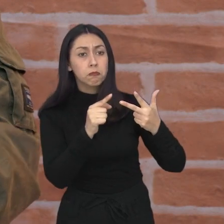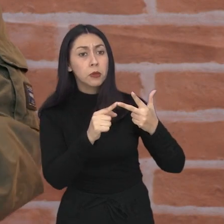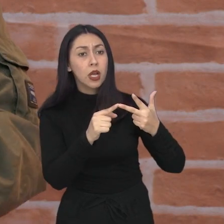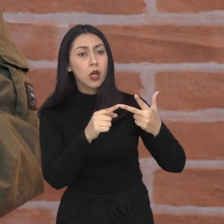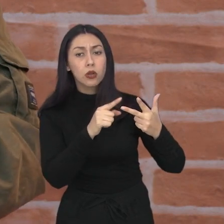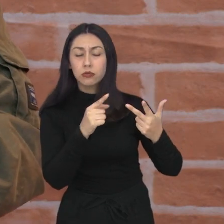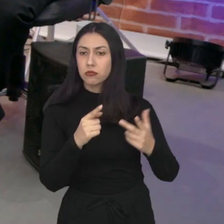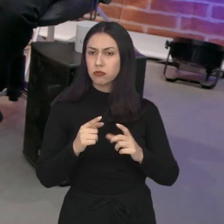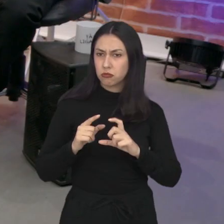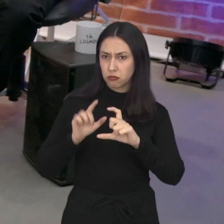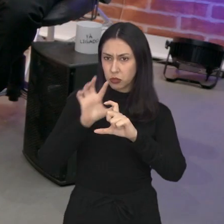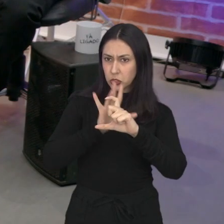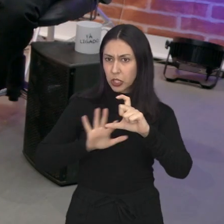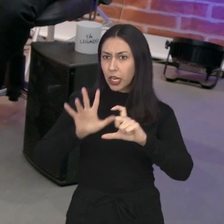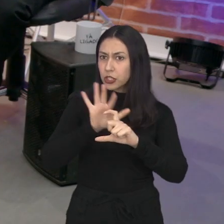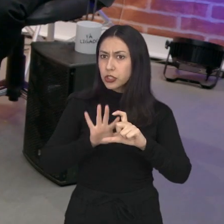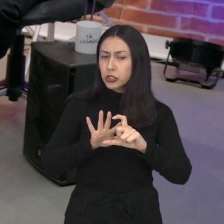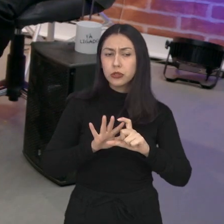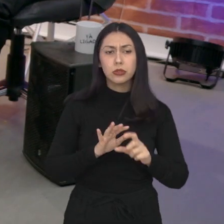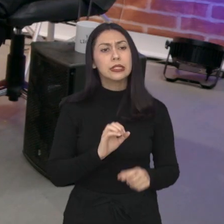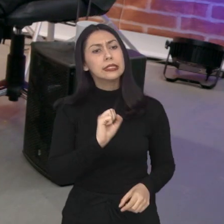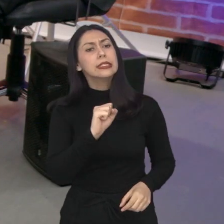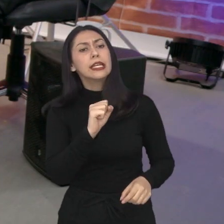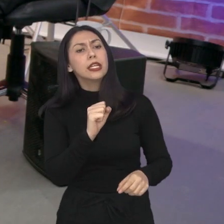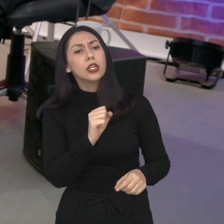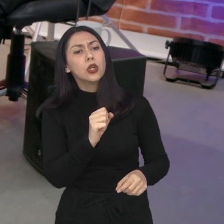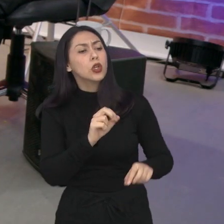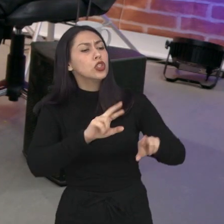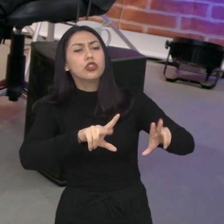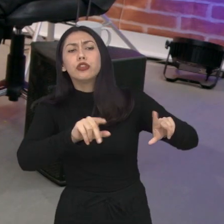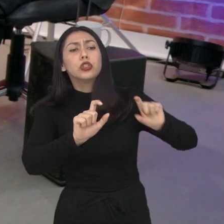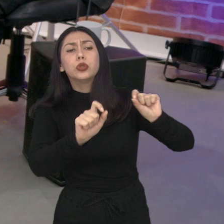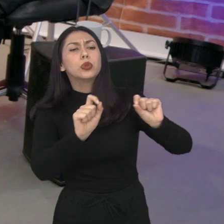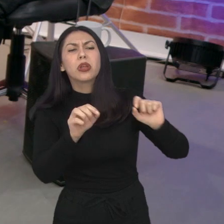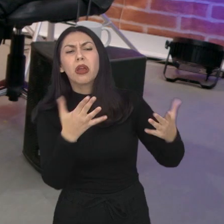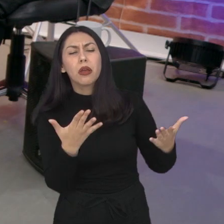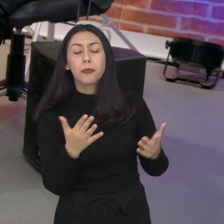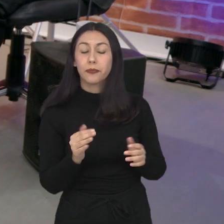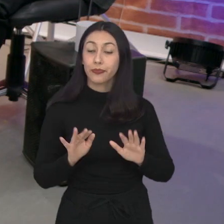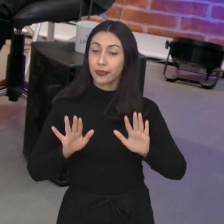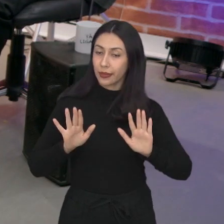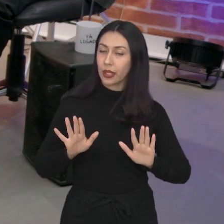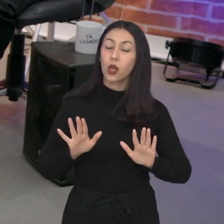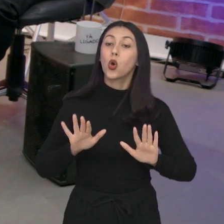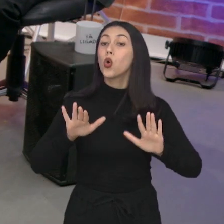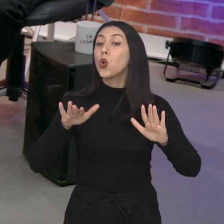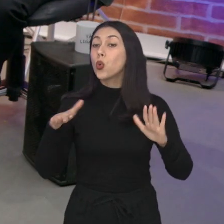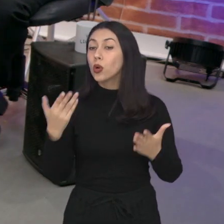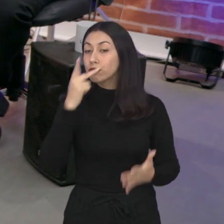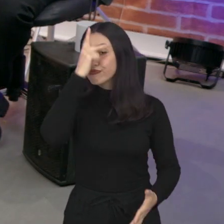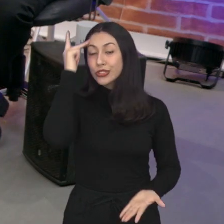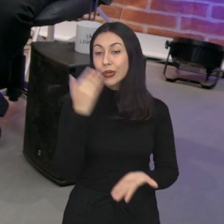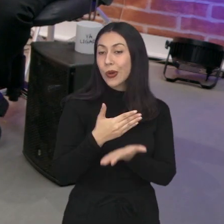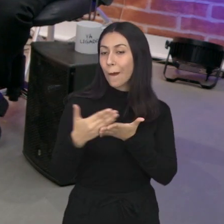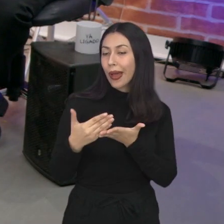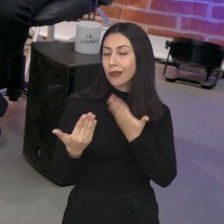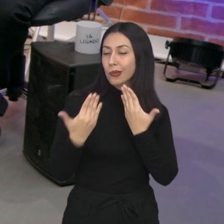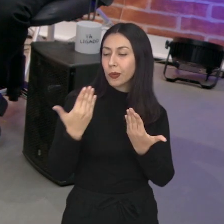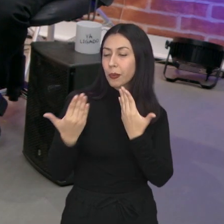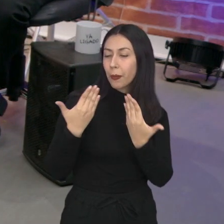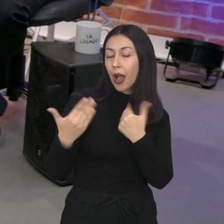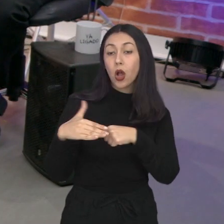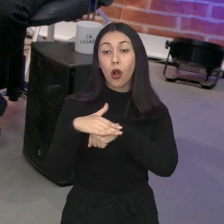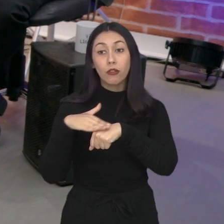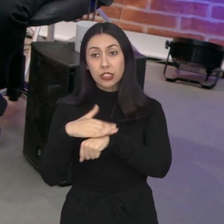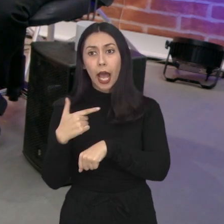enfim... Pra charge? Você sabe essa diferença? Cartoon sim. Geralmente é uma história... Quando uma pessoa começa a falar mais tempo